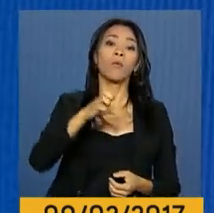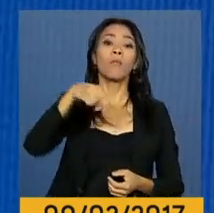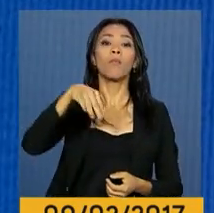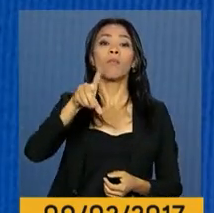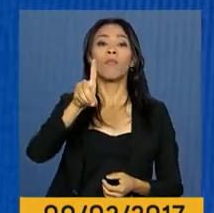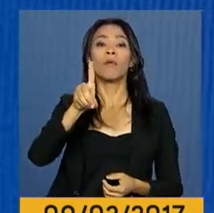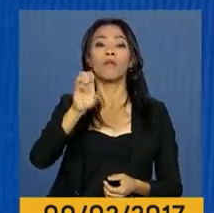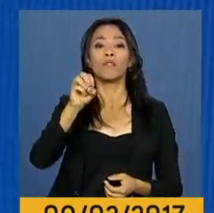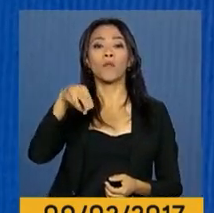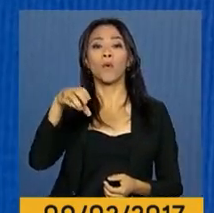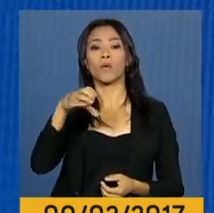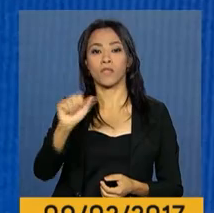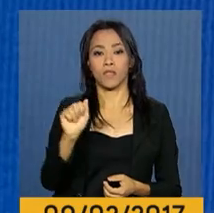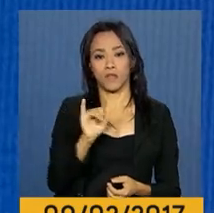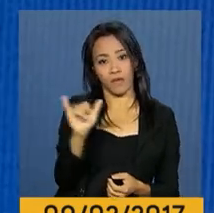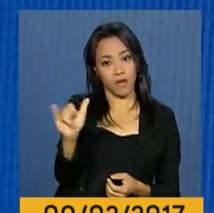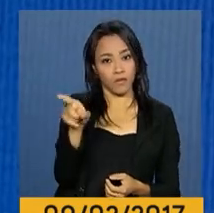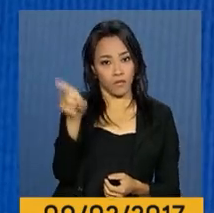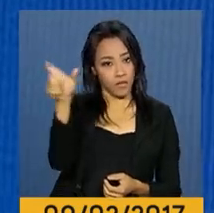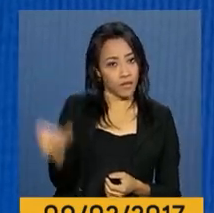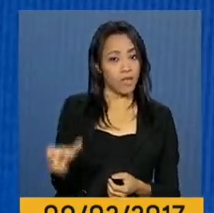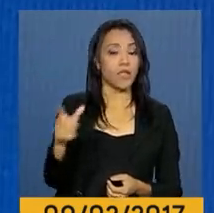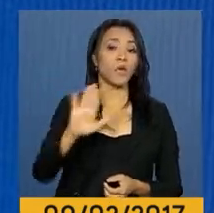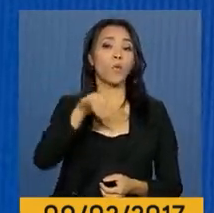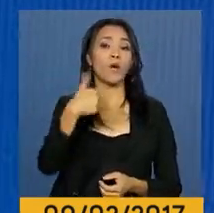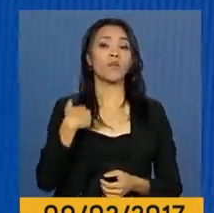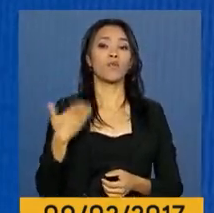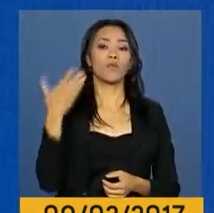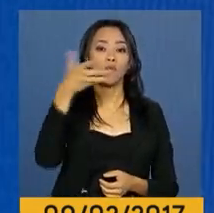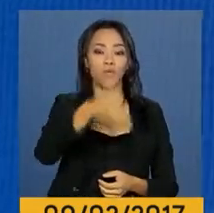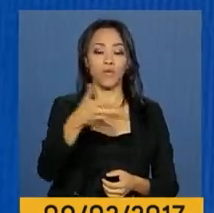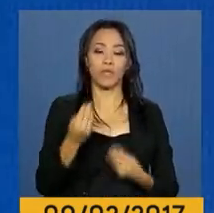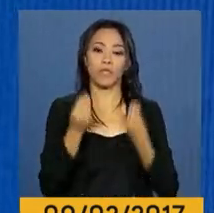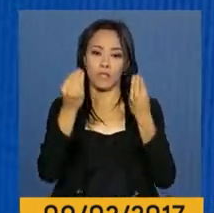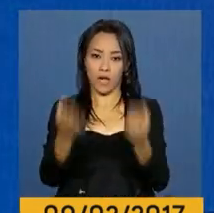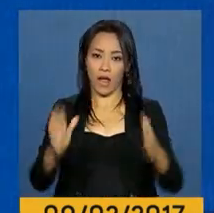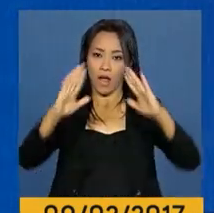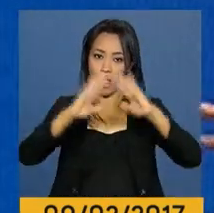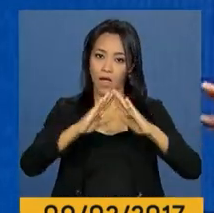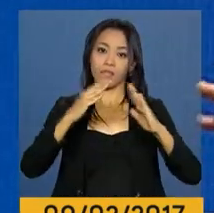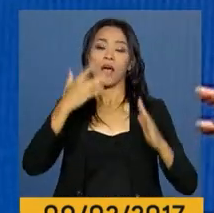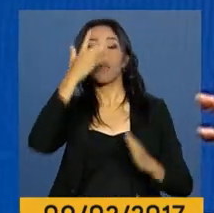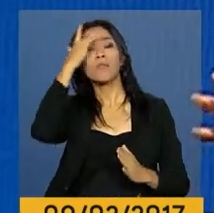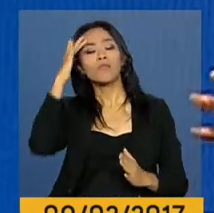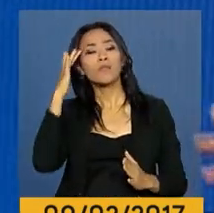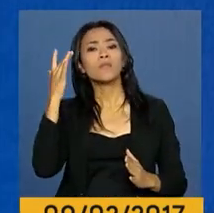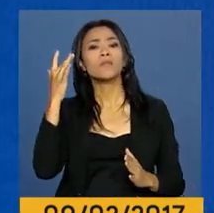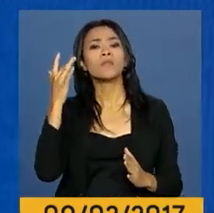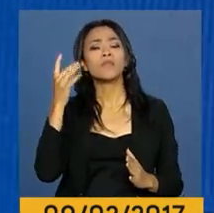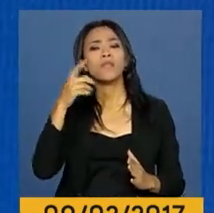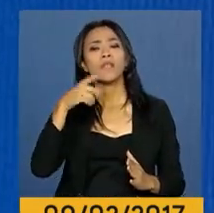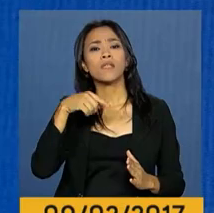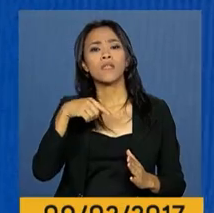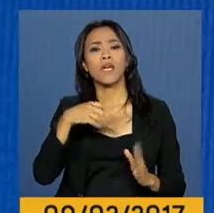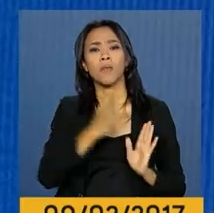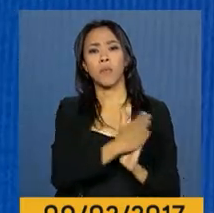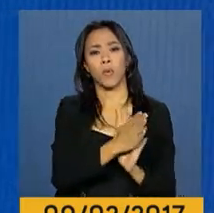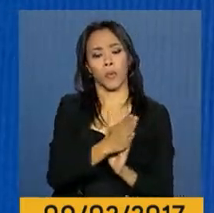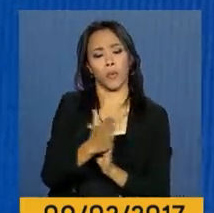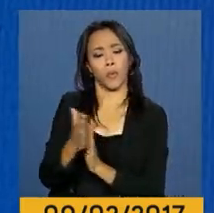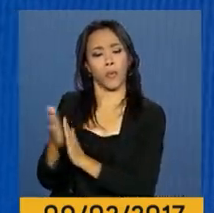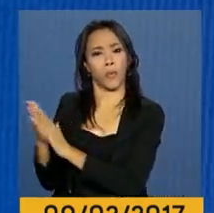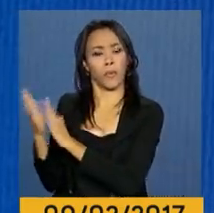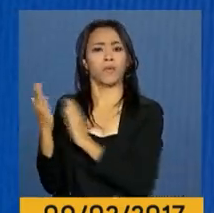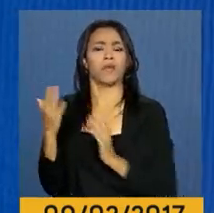a entrega do Minha Casa Minha Vida eu percebia que a pessoa mais aplaudida daquelas autoridades era o Gilberto